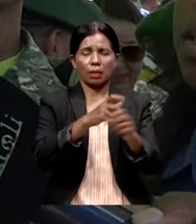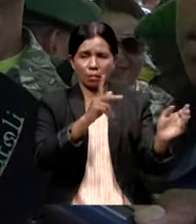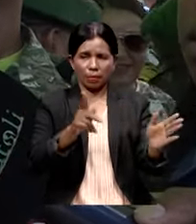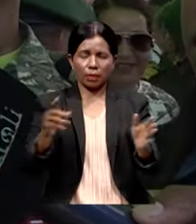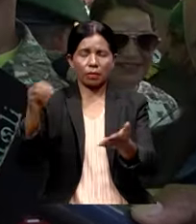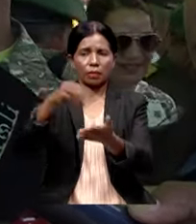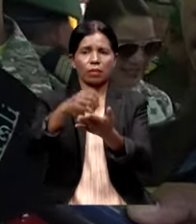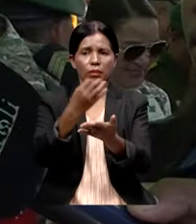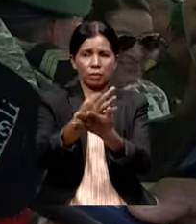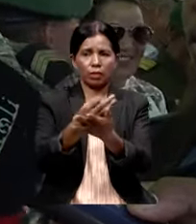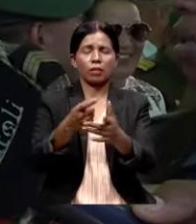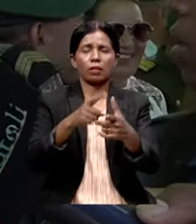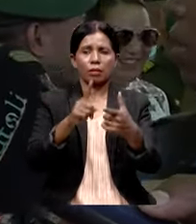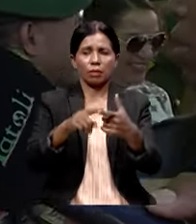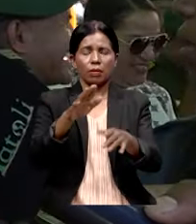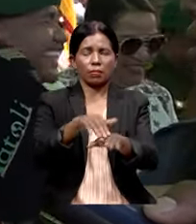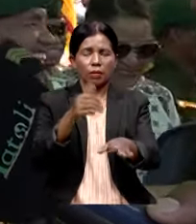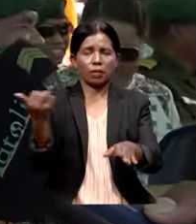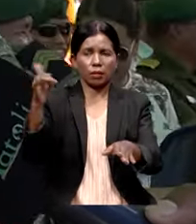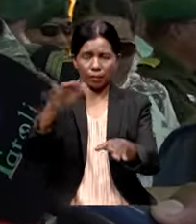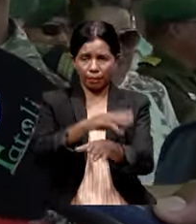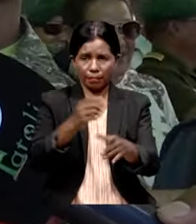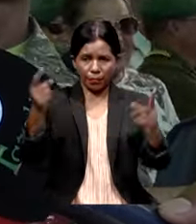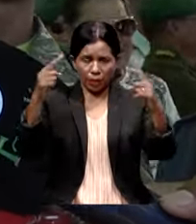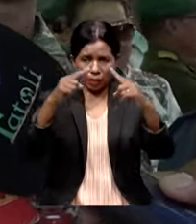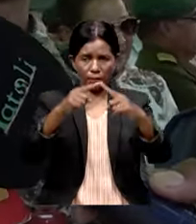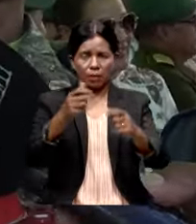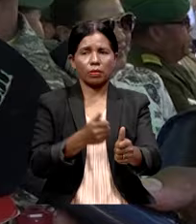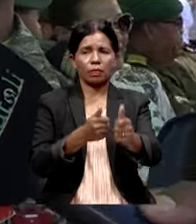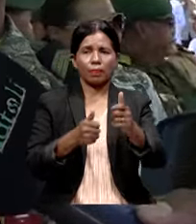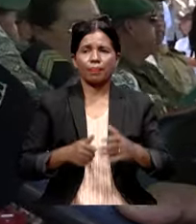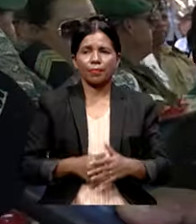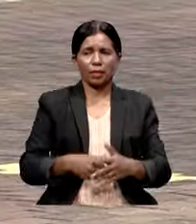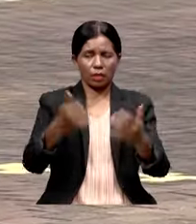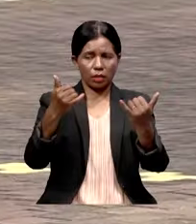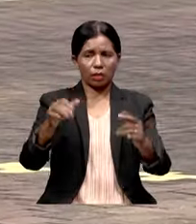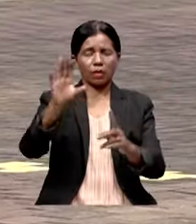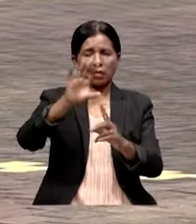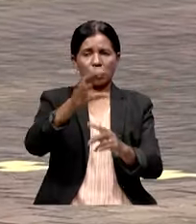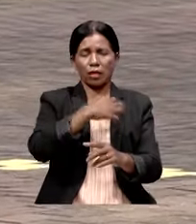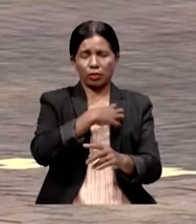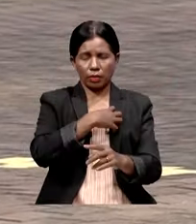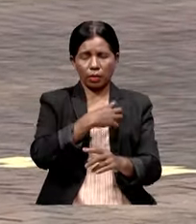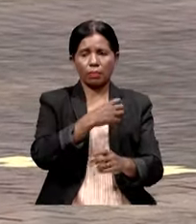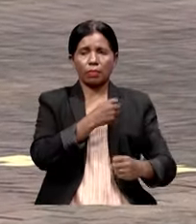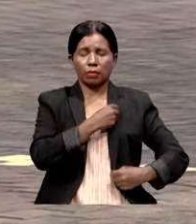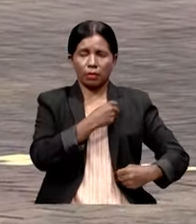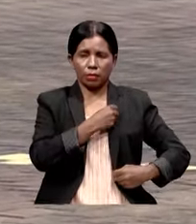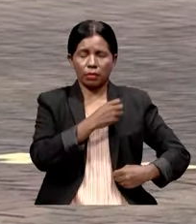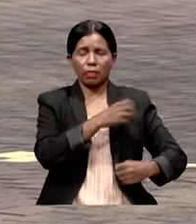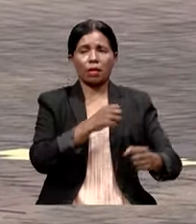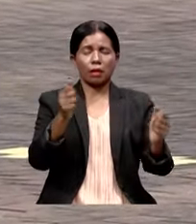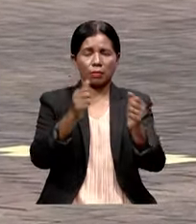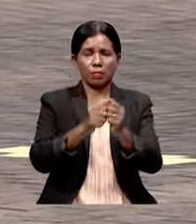tau orsamento para depois bel al recruta para depois ba mai prensa ne. Daudau ne komando FFDTL ia membro efetivo